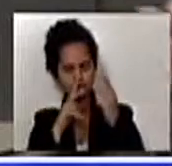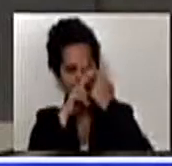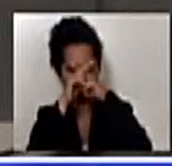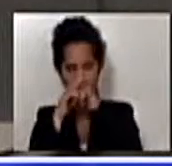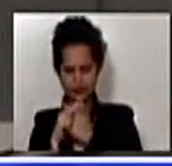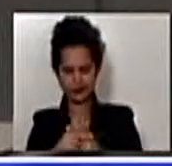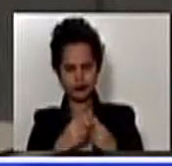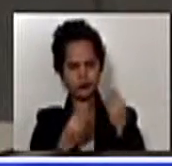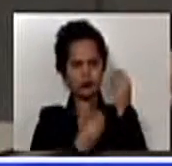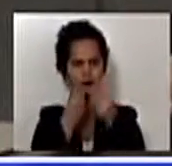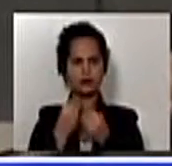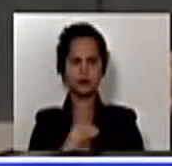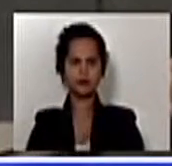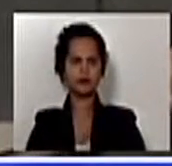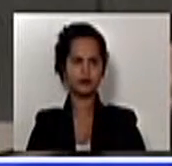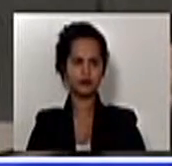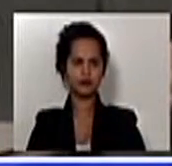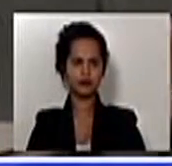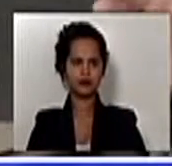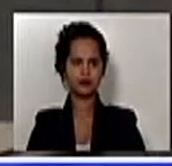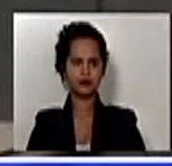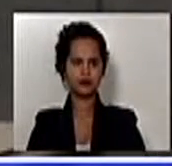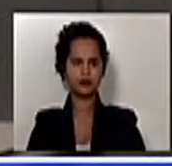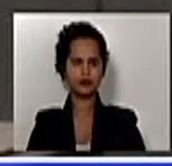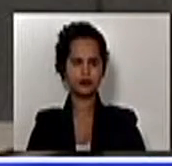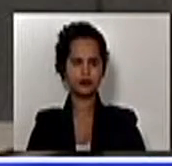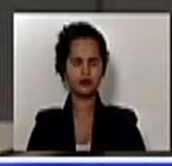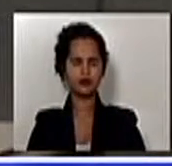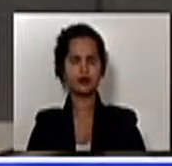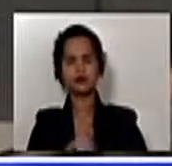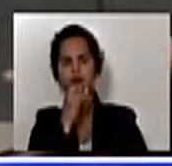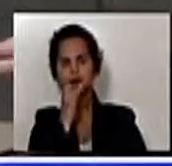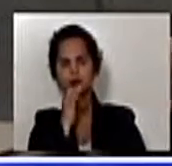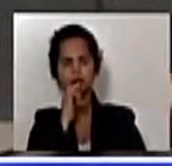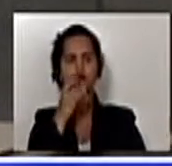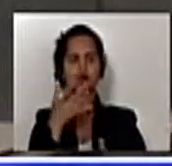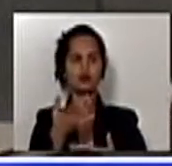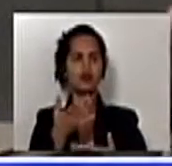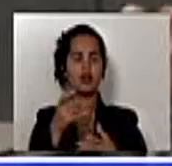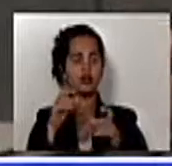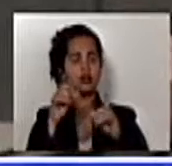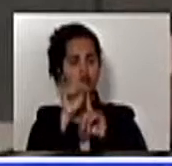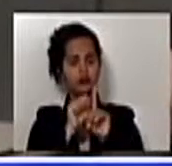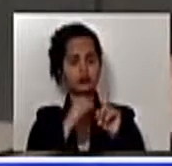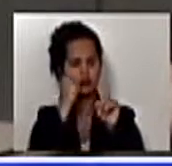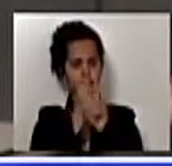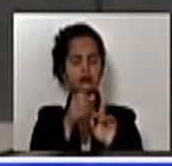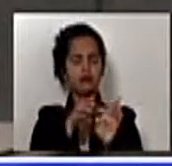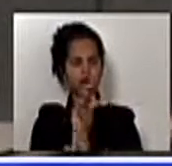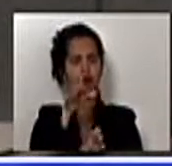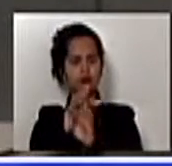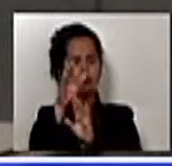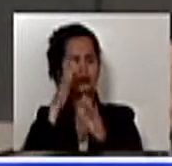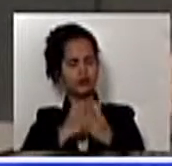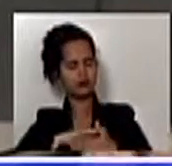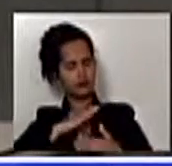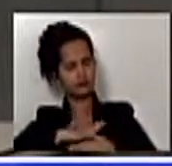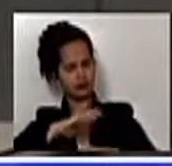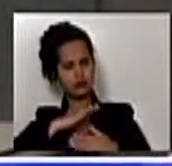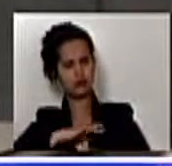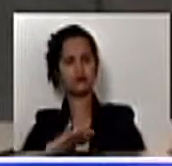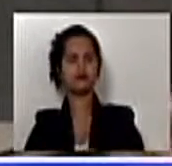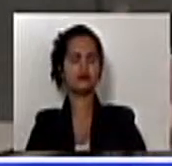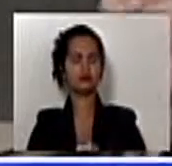necessários para deixar, né, eu digo, não digo o Estado, não digo o governo, mas deixar a sociedade mais tranquila, né, que a sociedade